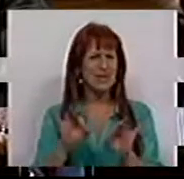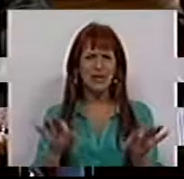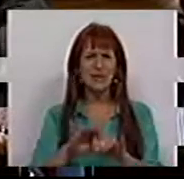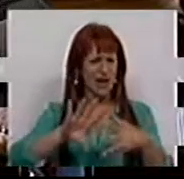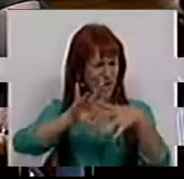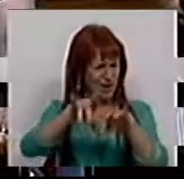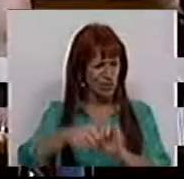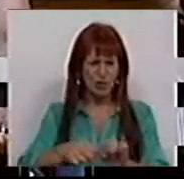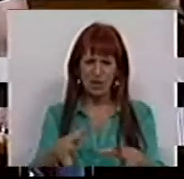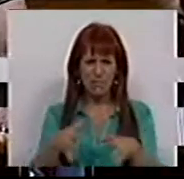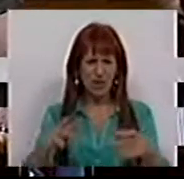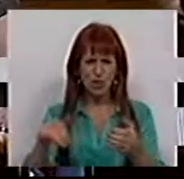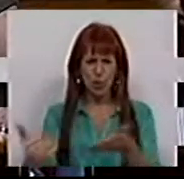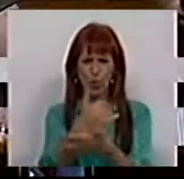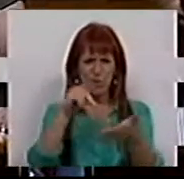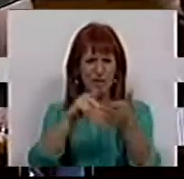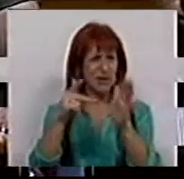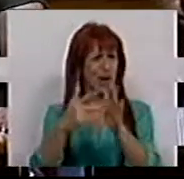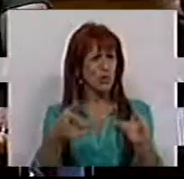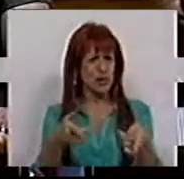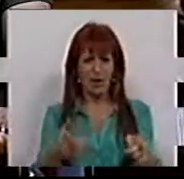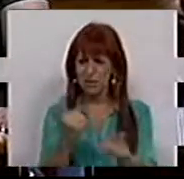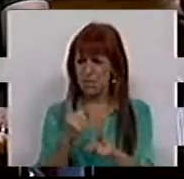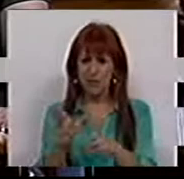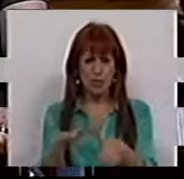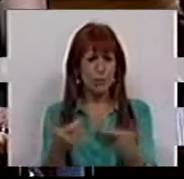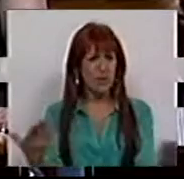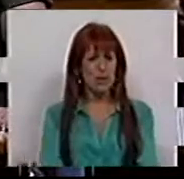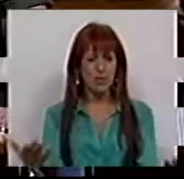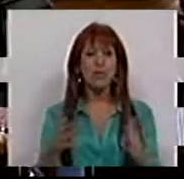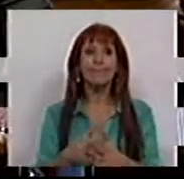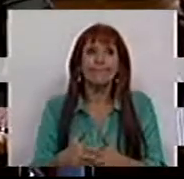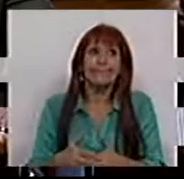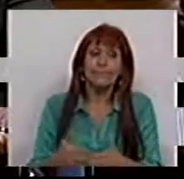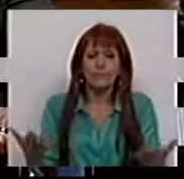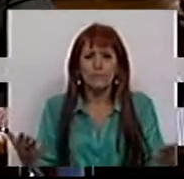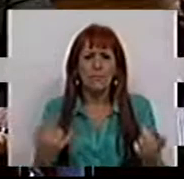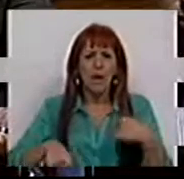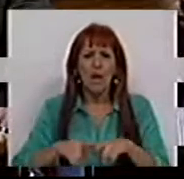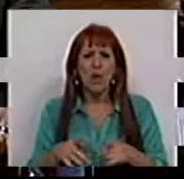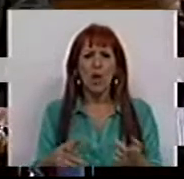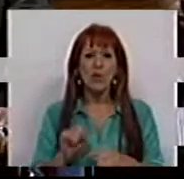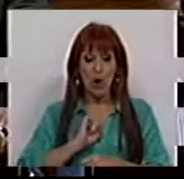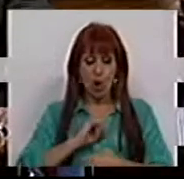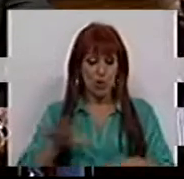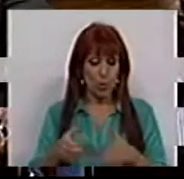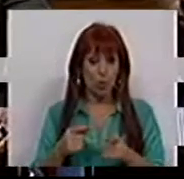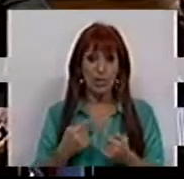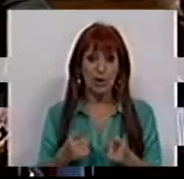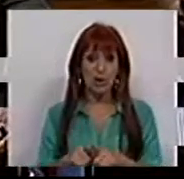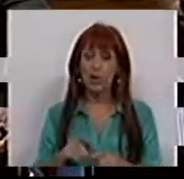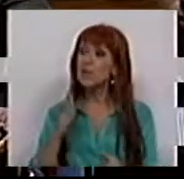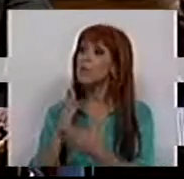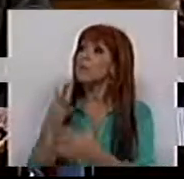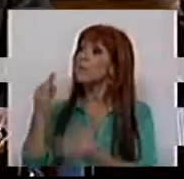deu cabo de grande parte dos recursos técnicos destas mesmas comissões e que, enfim, nós, pela nossa parte, cada